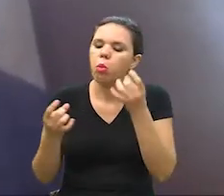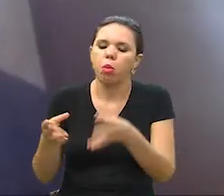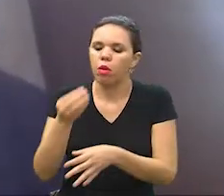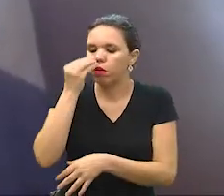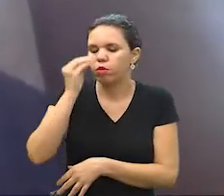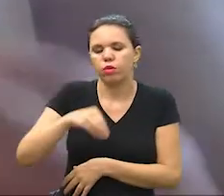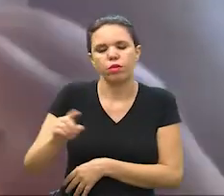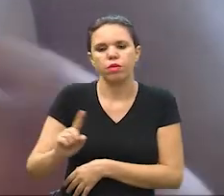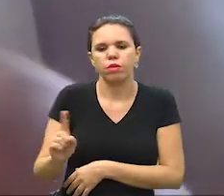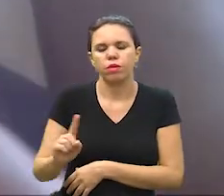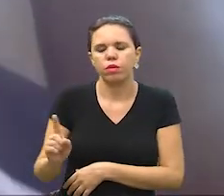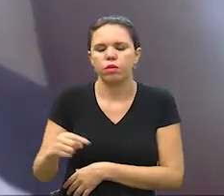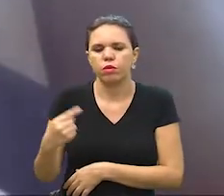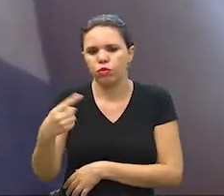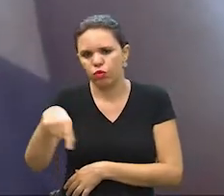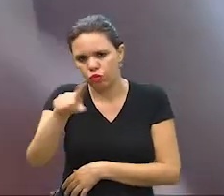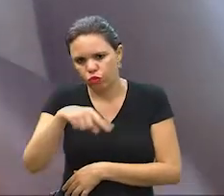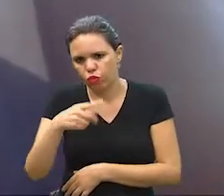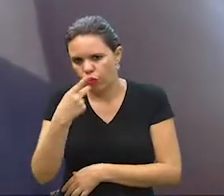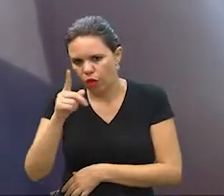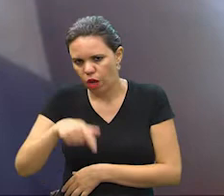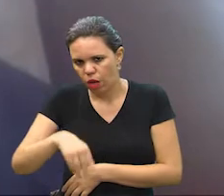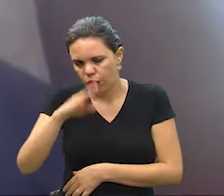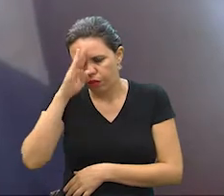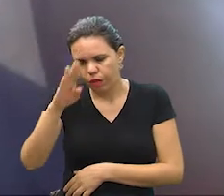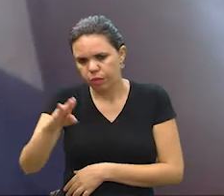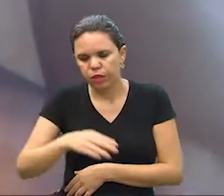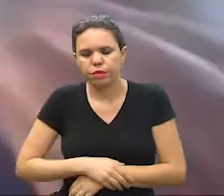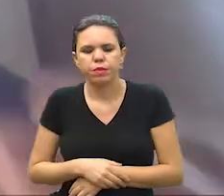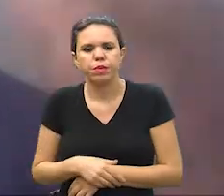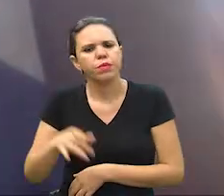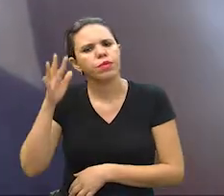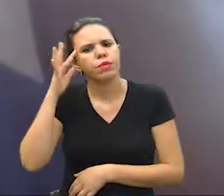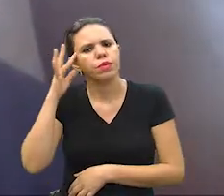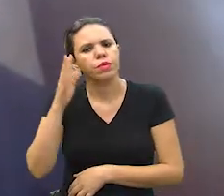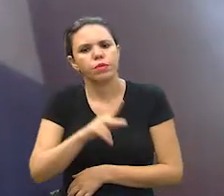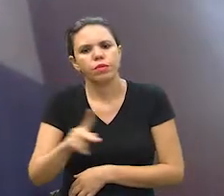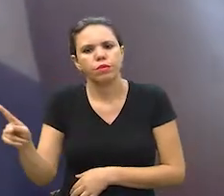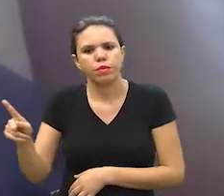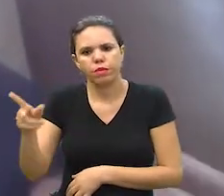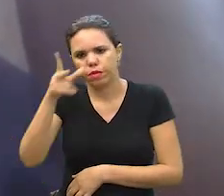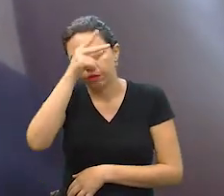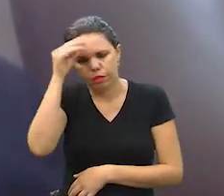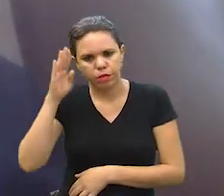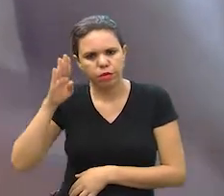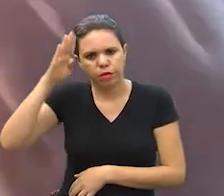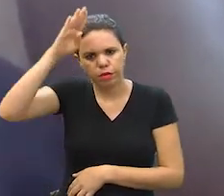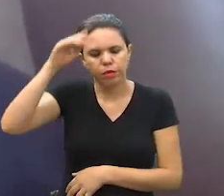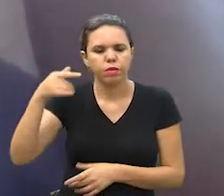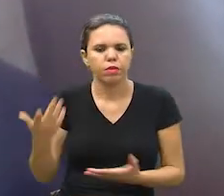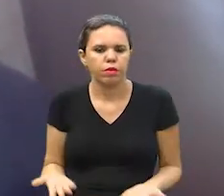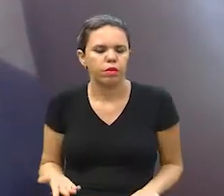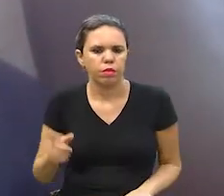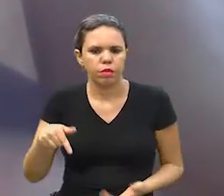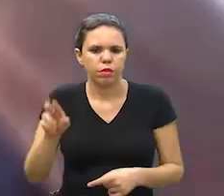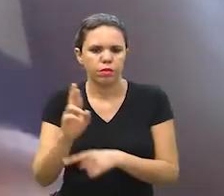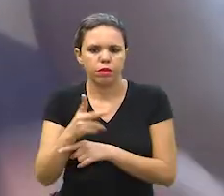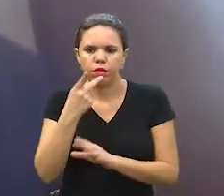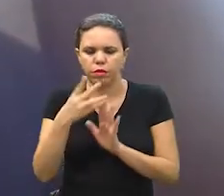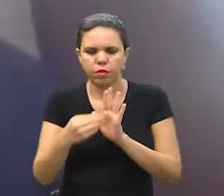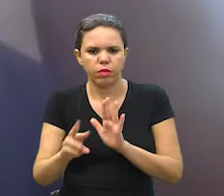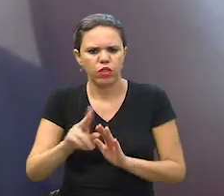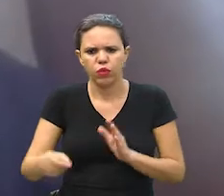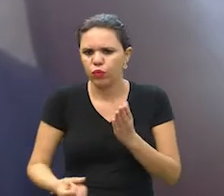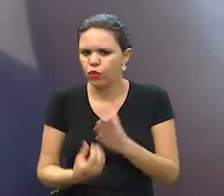fora. Aquilo que vocês falam é fundamental. Imagine o presidente da República, o que ele fala, ele tem que ser uma referência. E